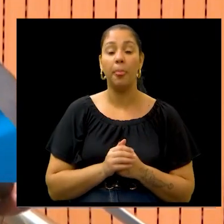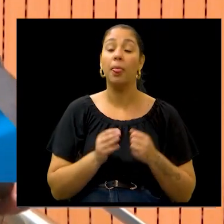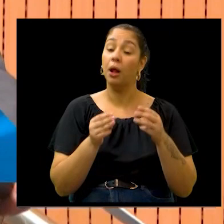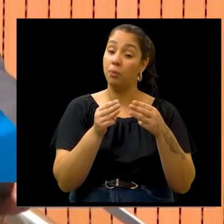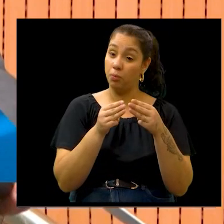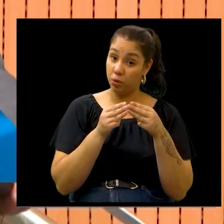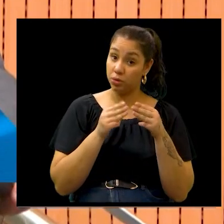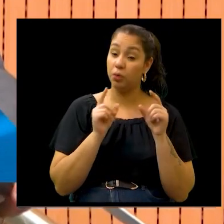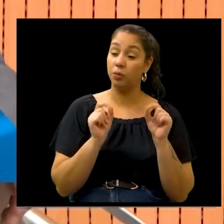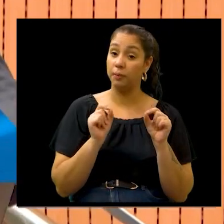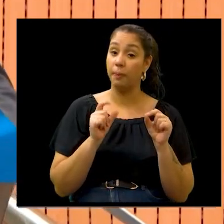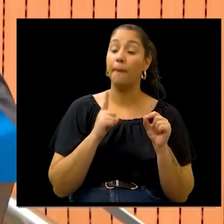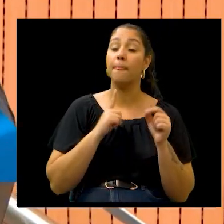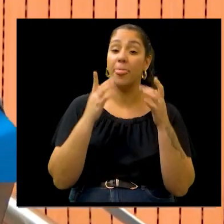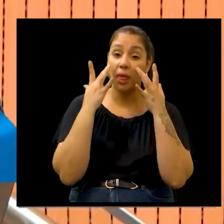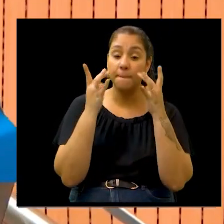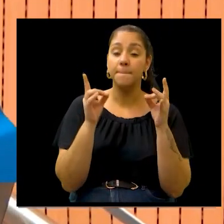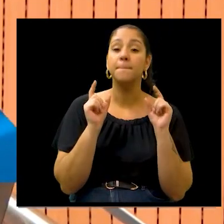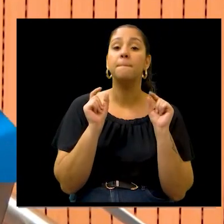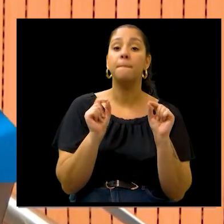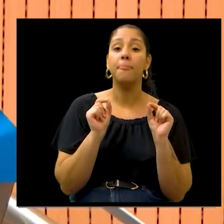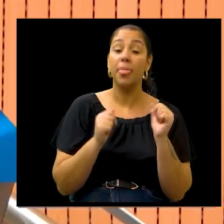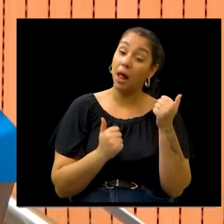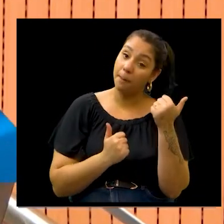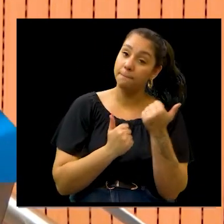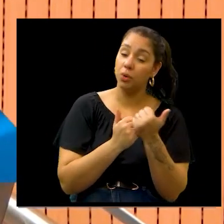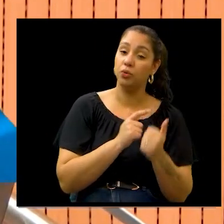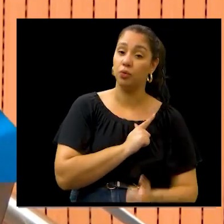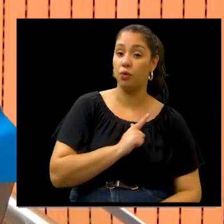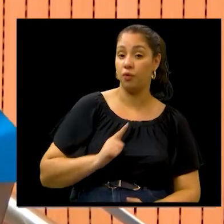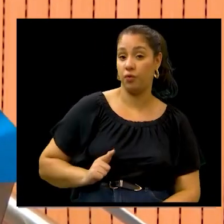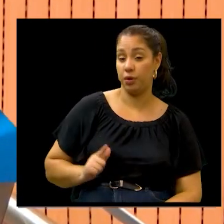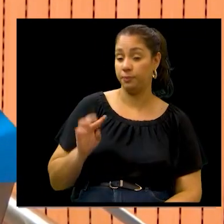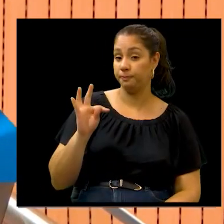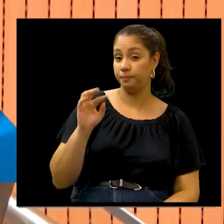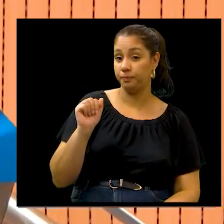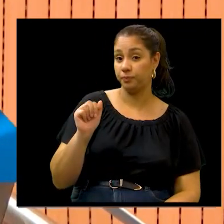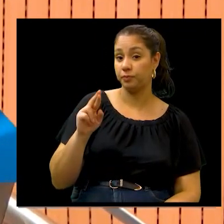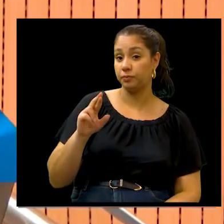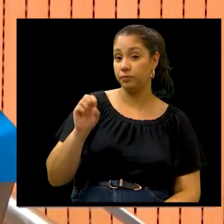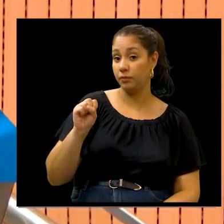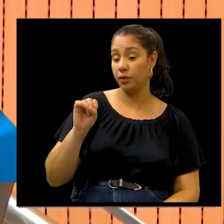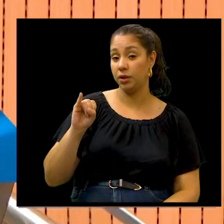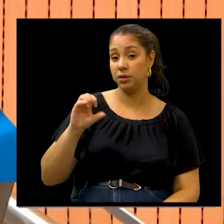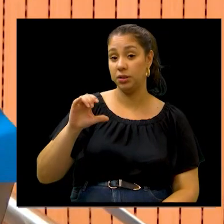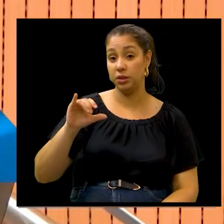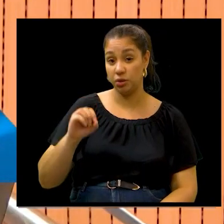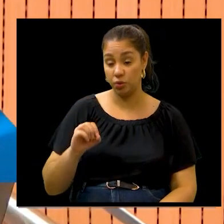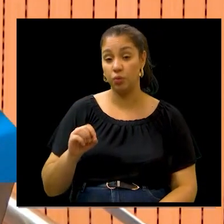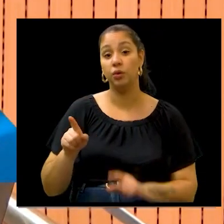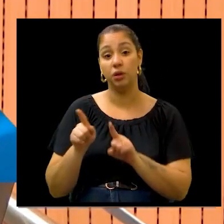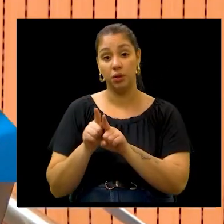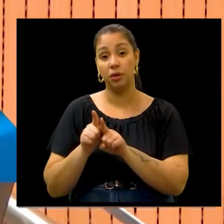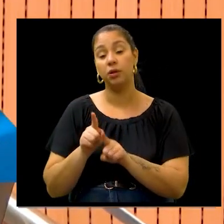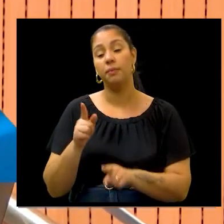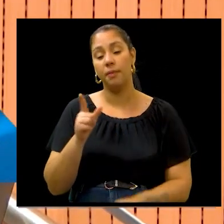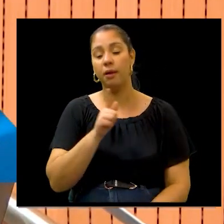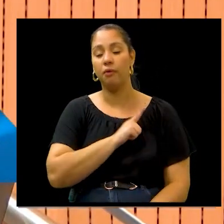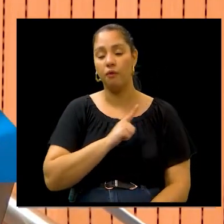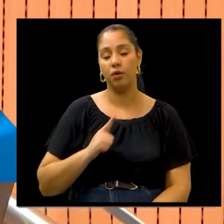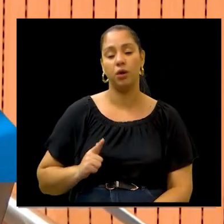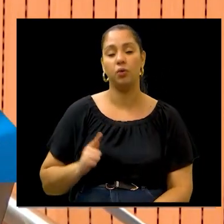simplesmente é lamentável. A moção, se lida com atenção, está dizendo o seguinte: apoia o governo Tarcísio Freitas, o secretário de Segurança